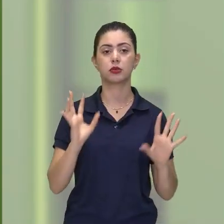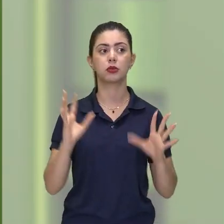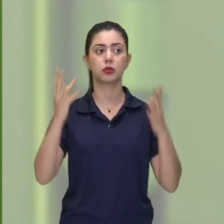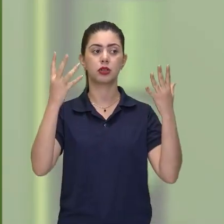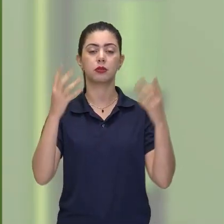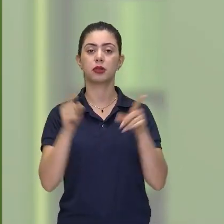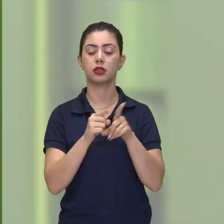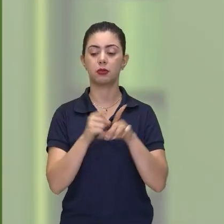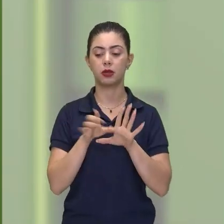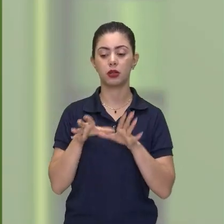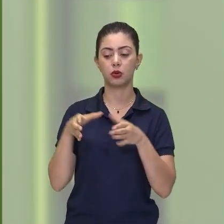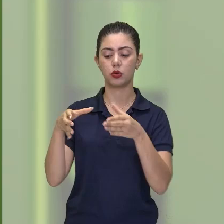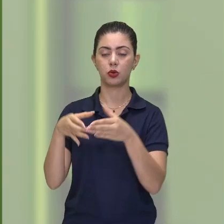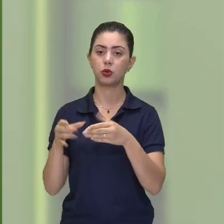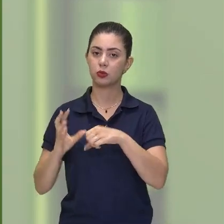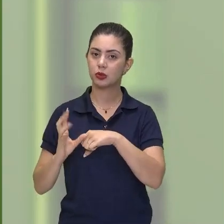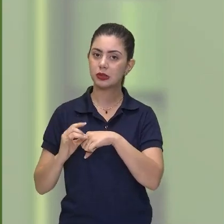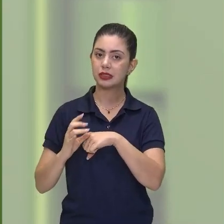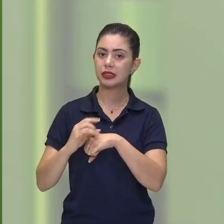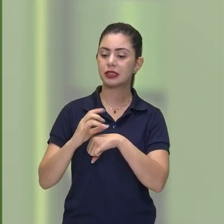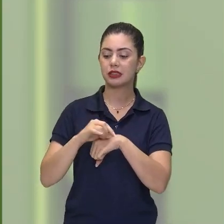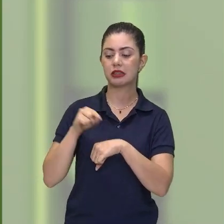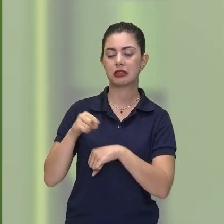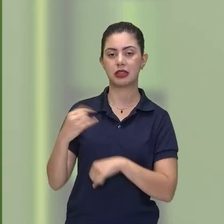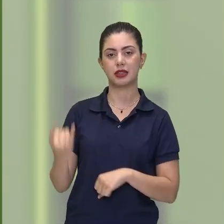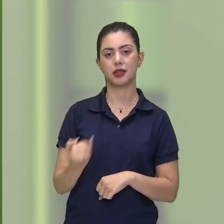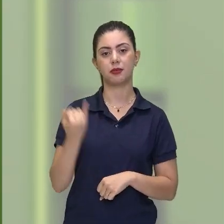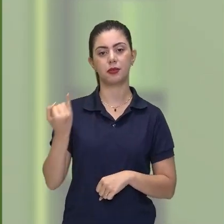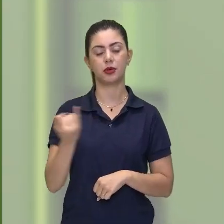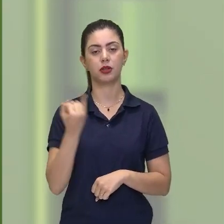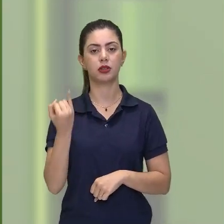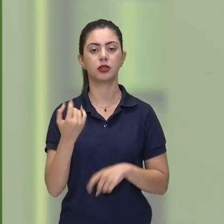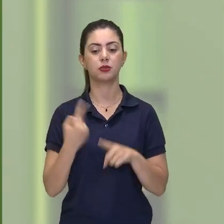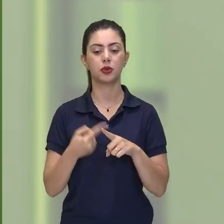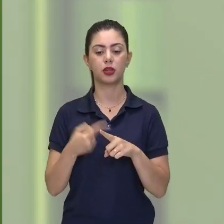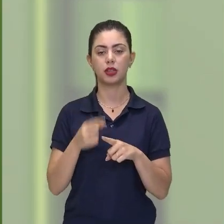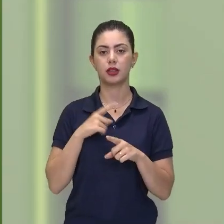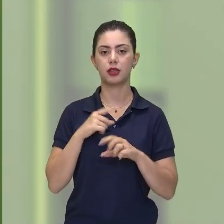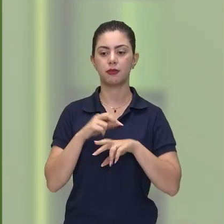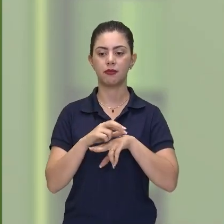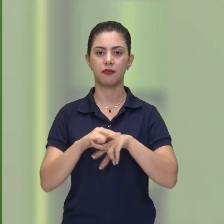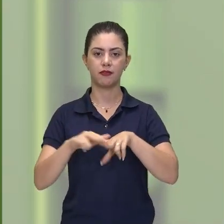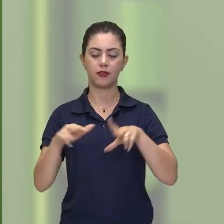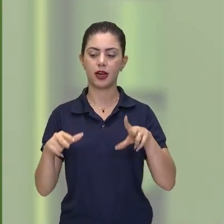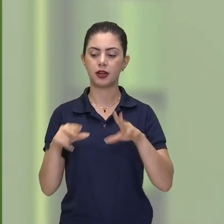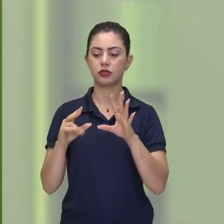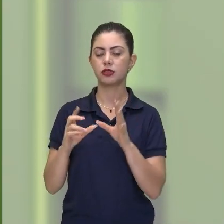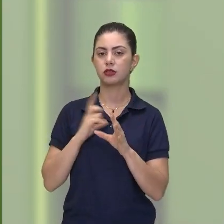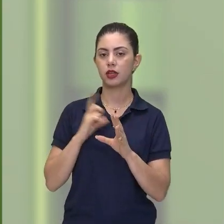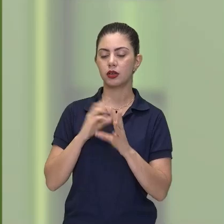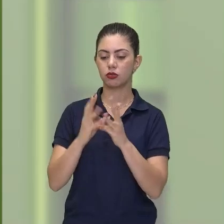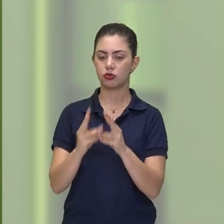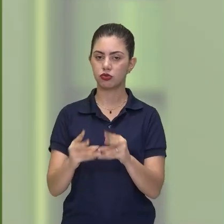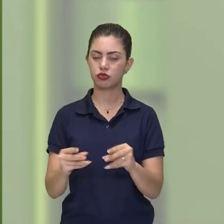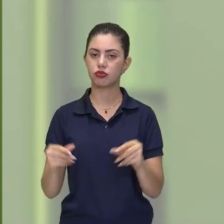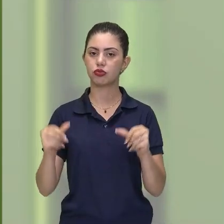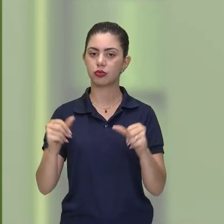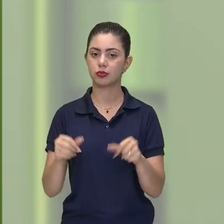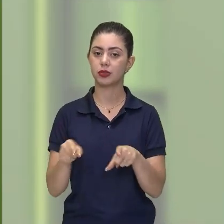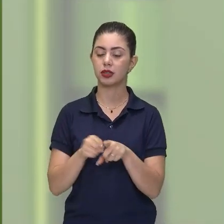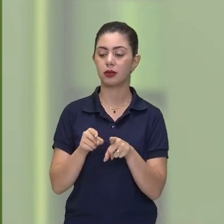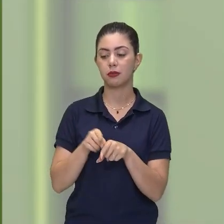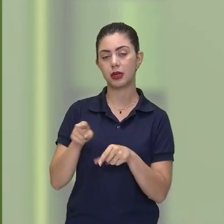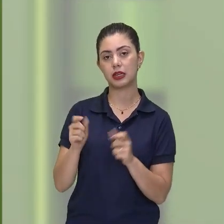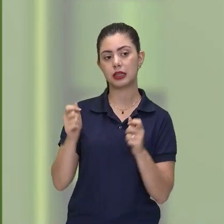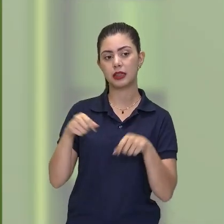ali de uma espécie, né, de um inseto, que é muito importante para o processo de decomposição daquela área e que também ele serve de